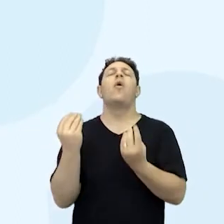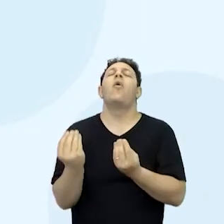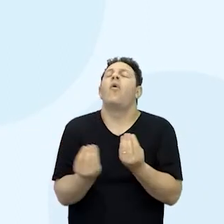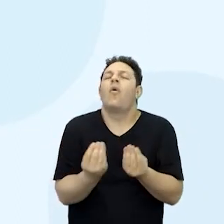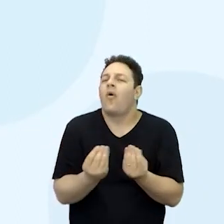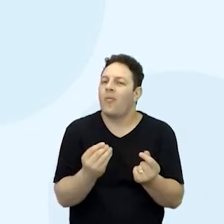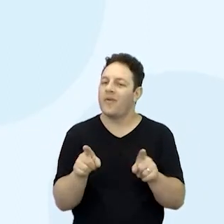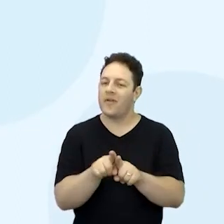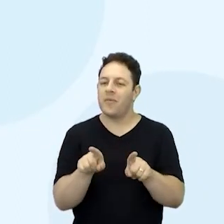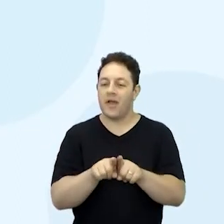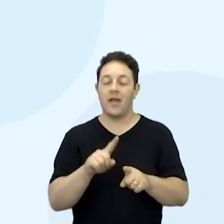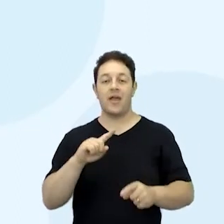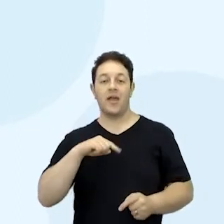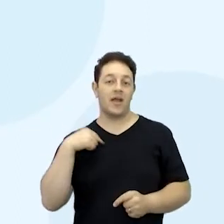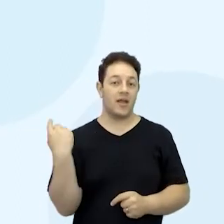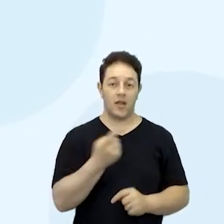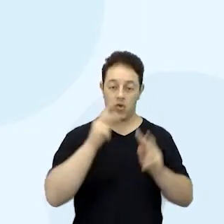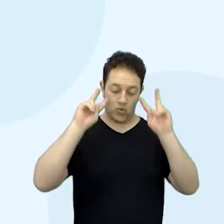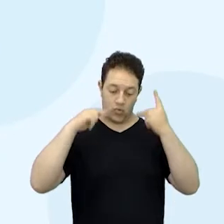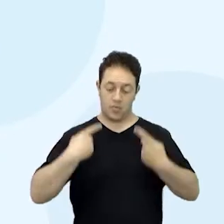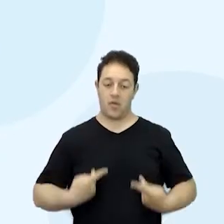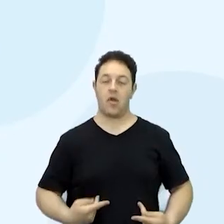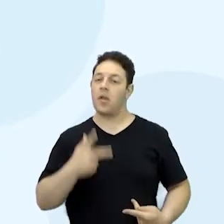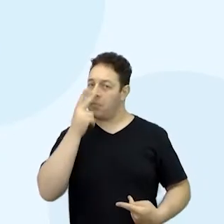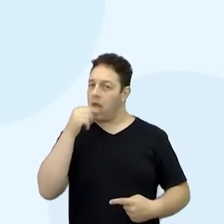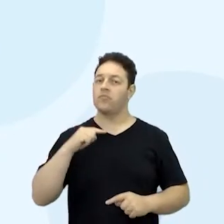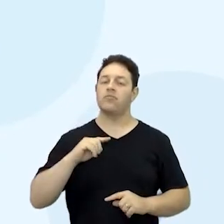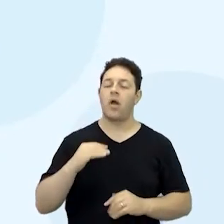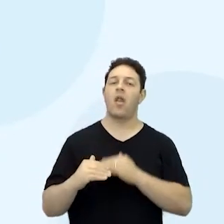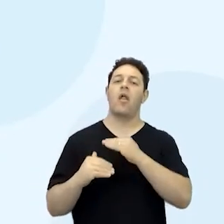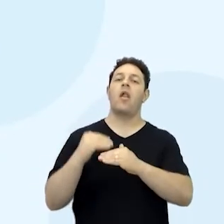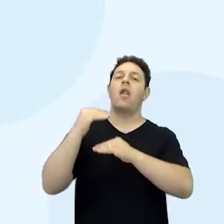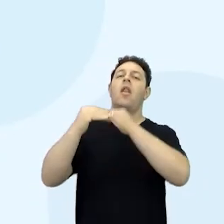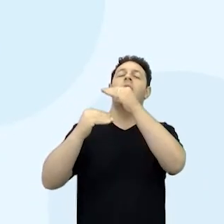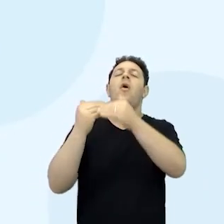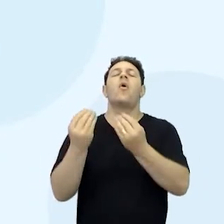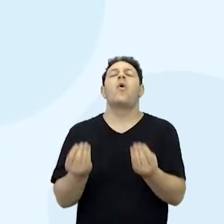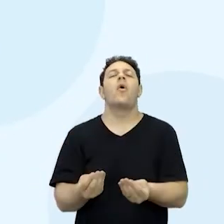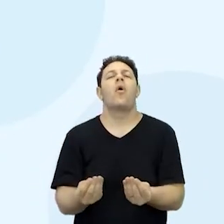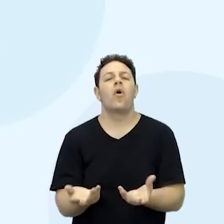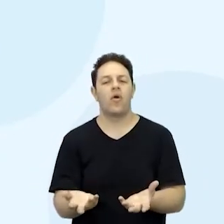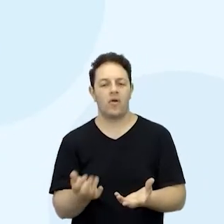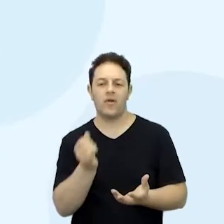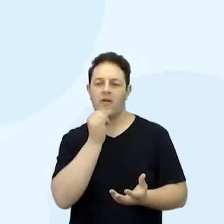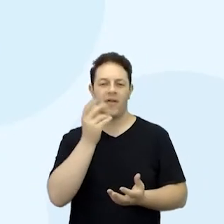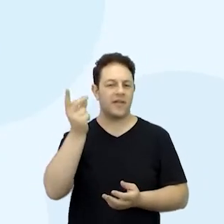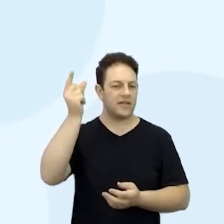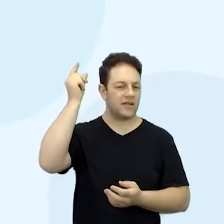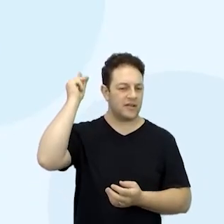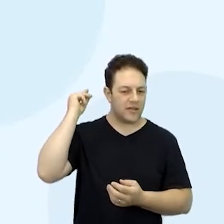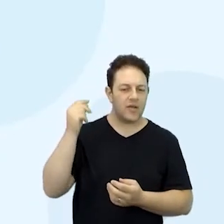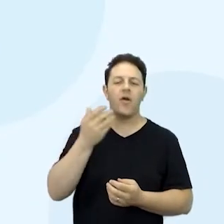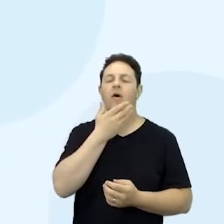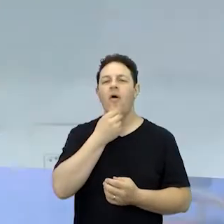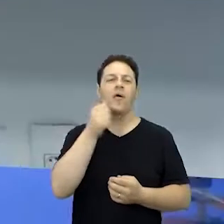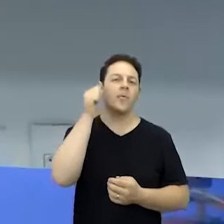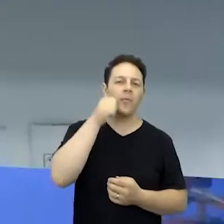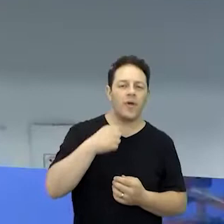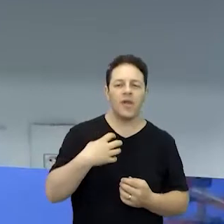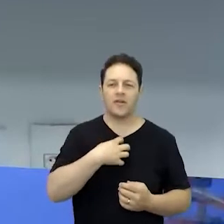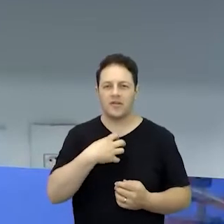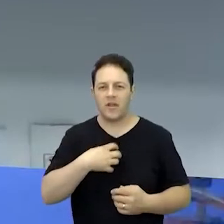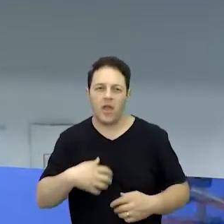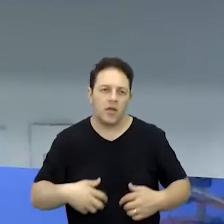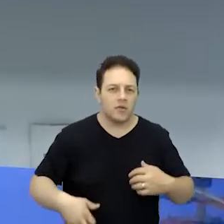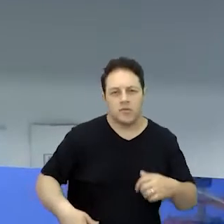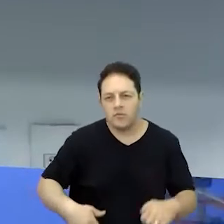aconteceu também a evolução humana né Então como que foi aí a evolução dos hominídeos ao longo do tempo